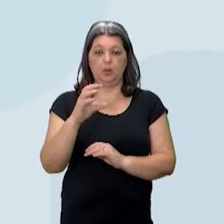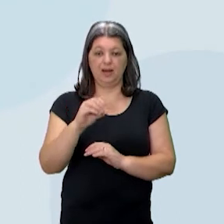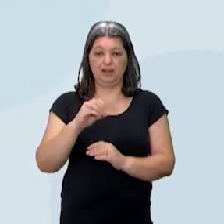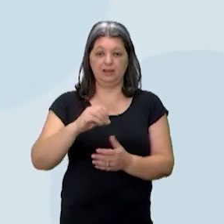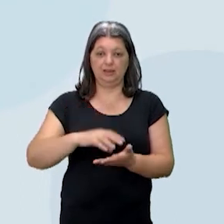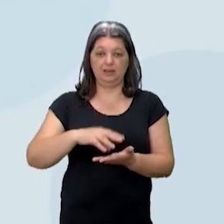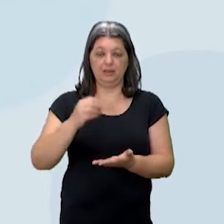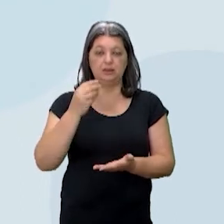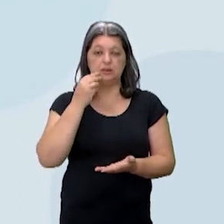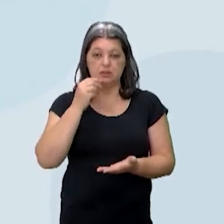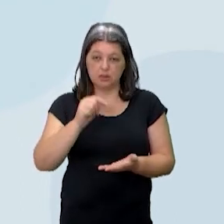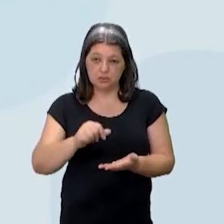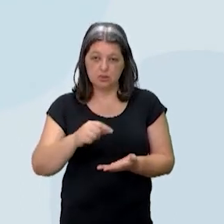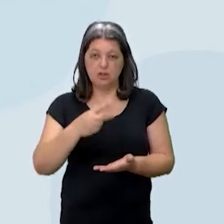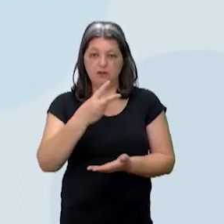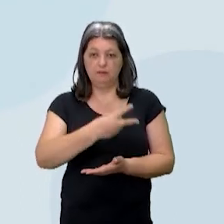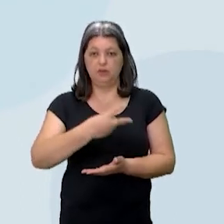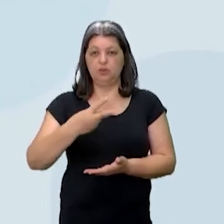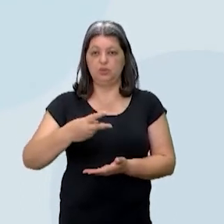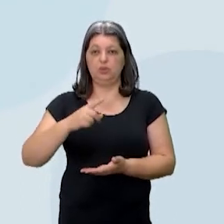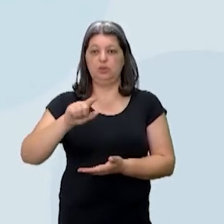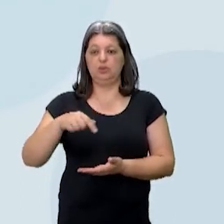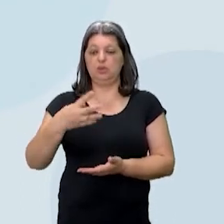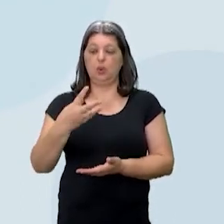custam R$ 22,40.